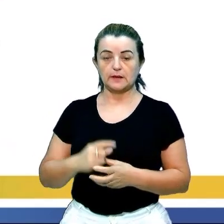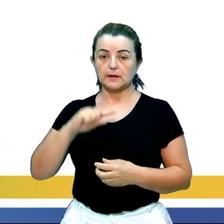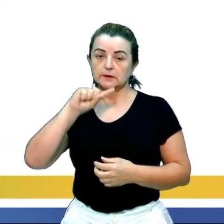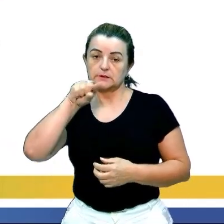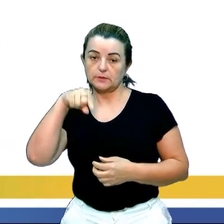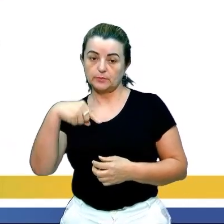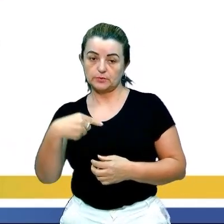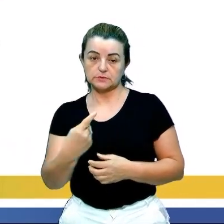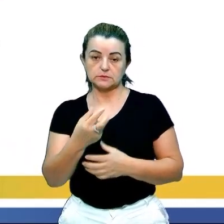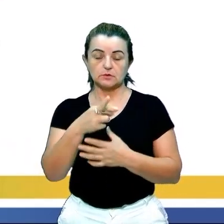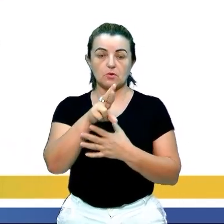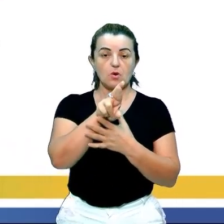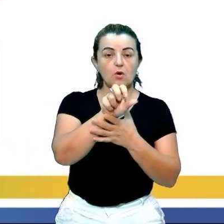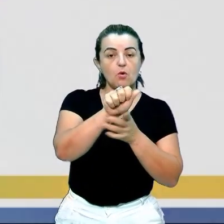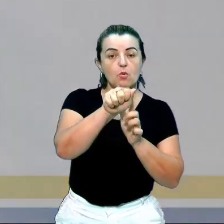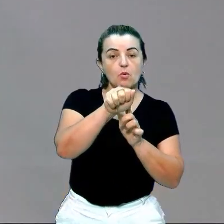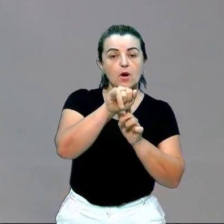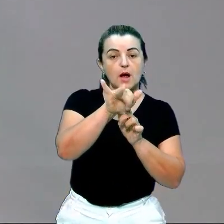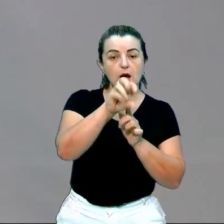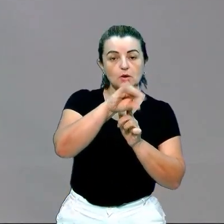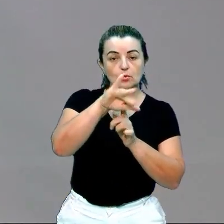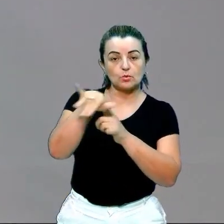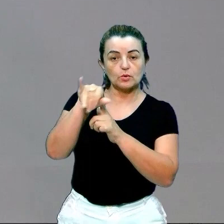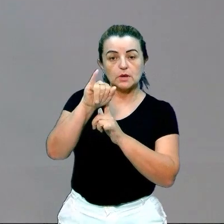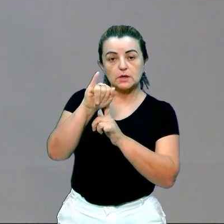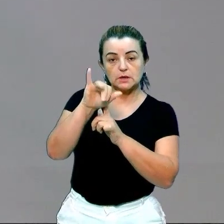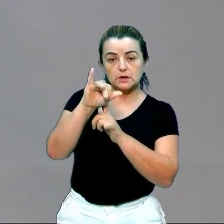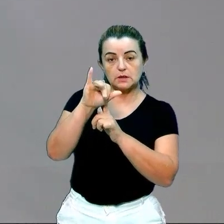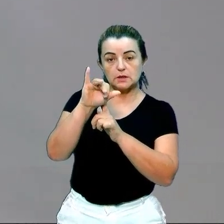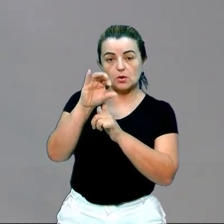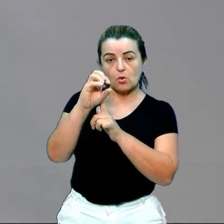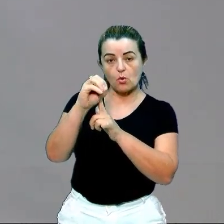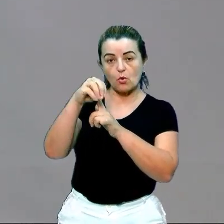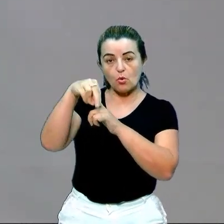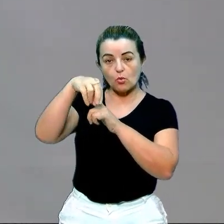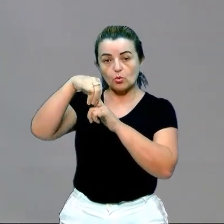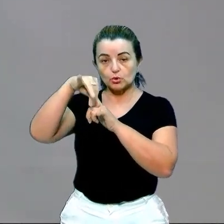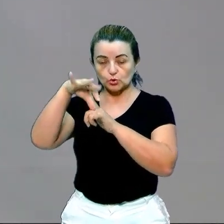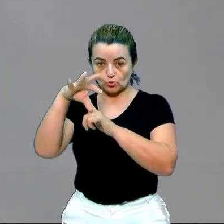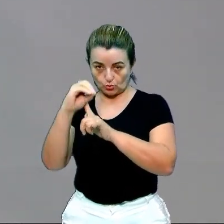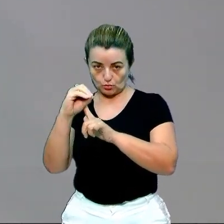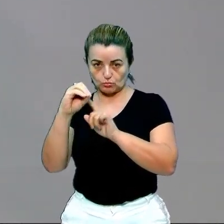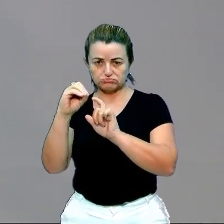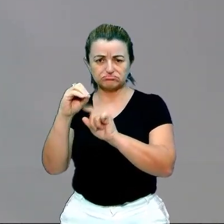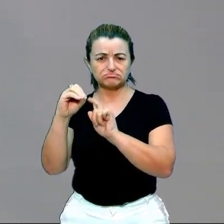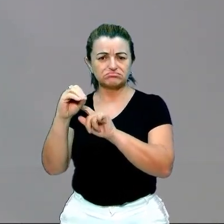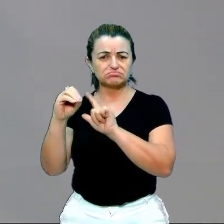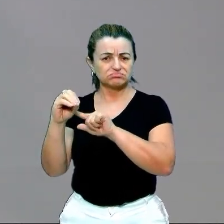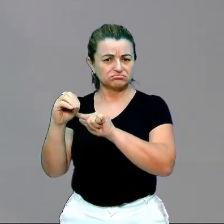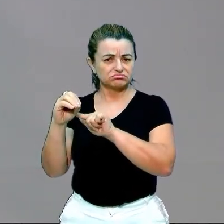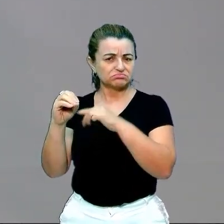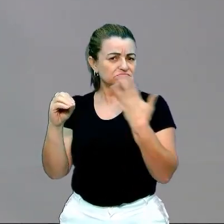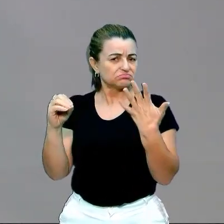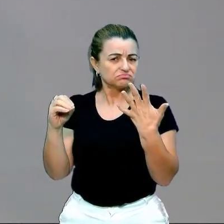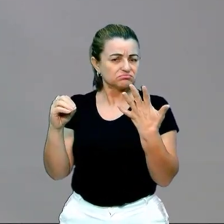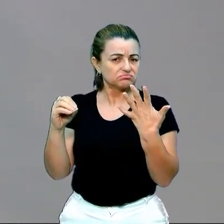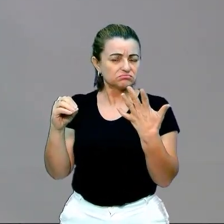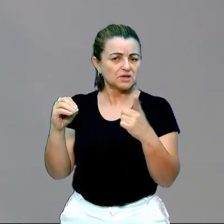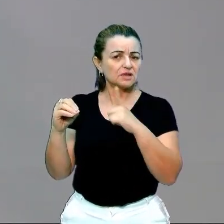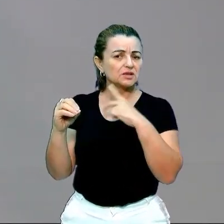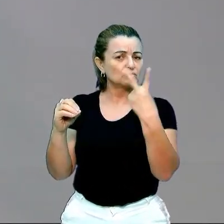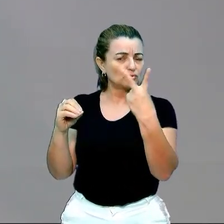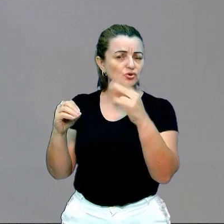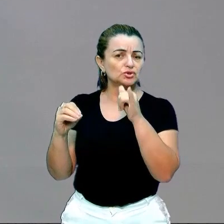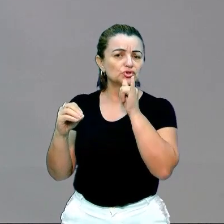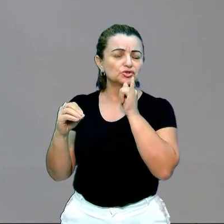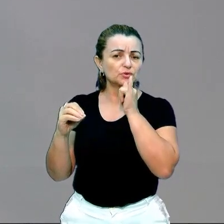Depois nós temos o raio iônico. Quando eu falo de raio iônico, nós sabemos que existem dois tipos de íons.